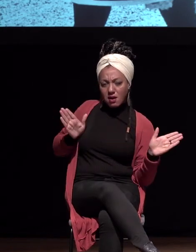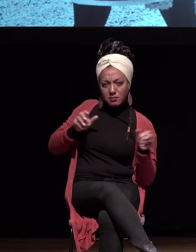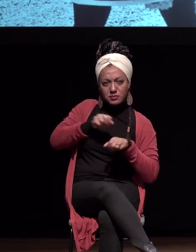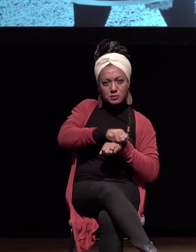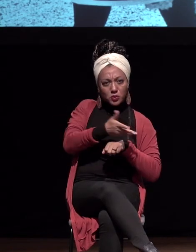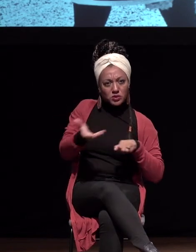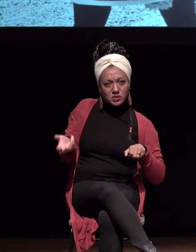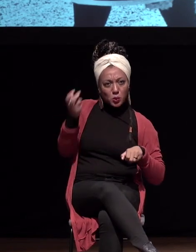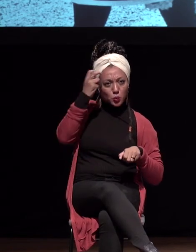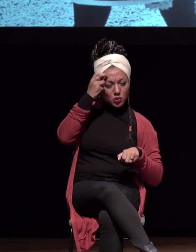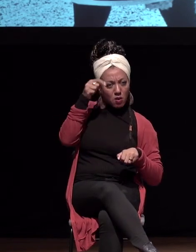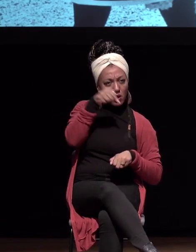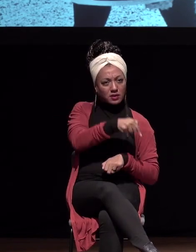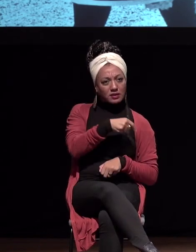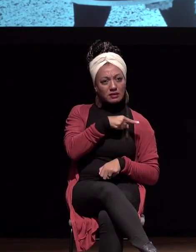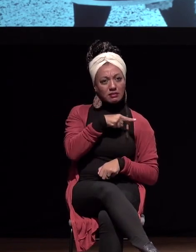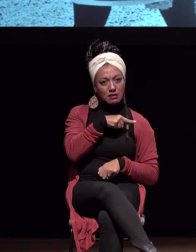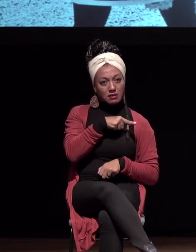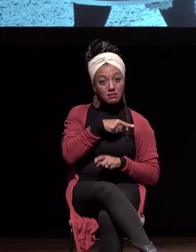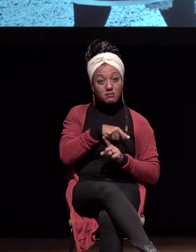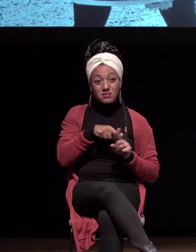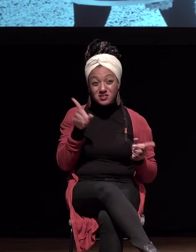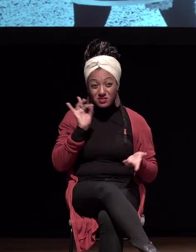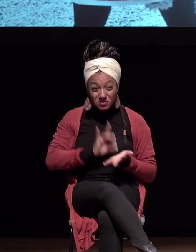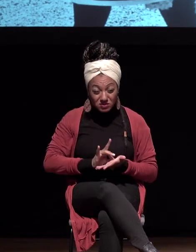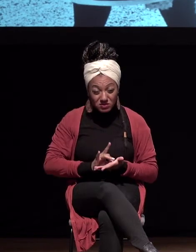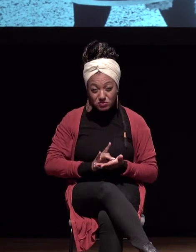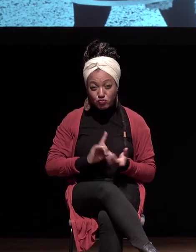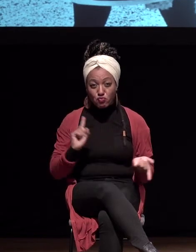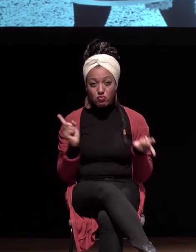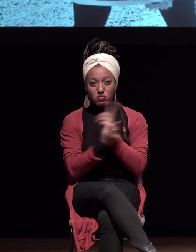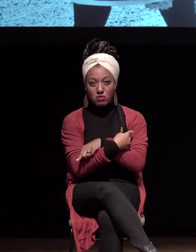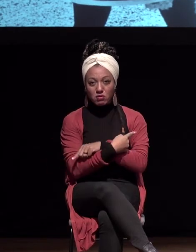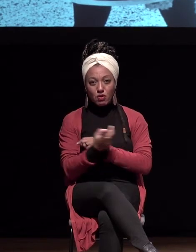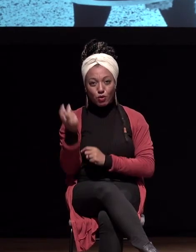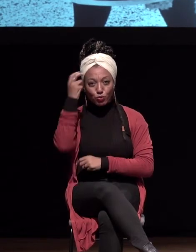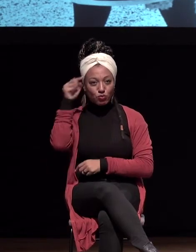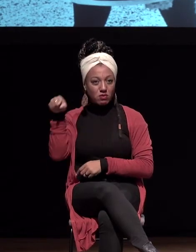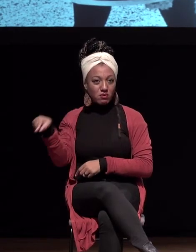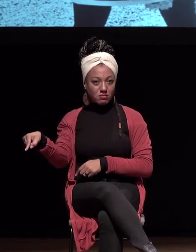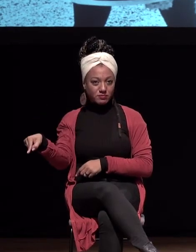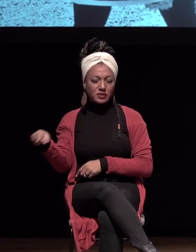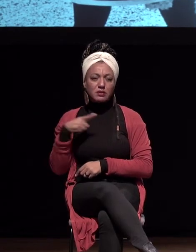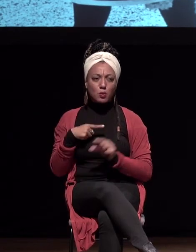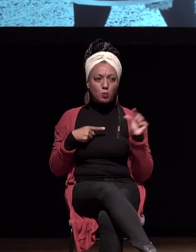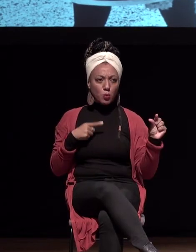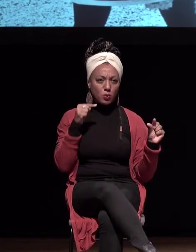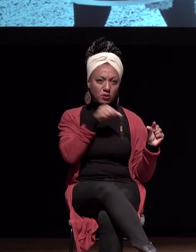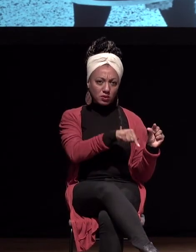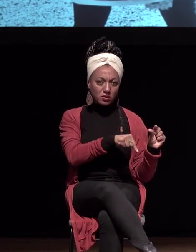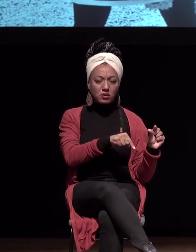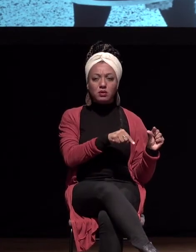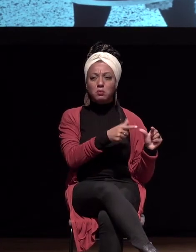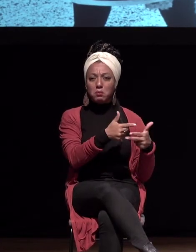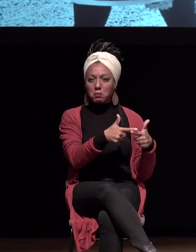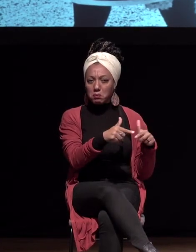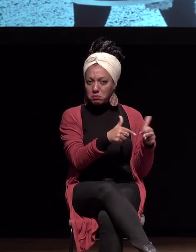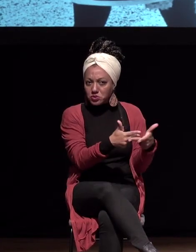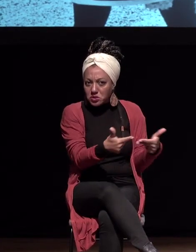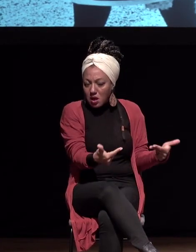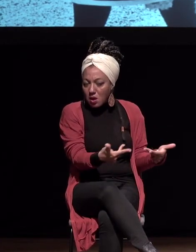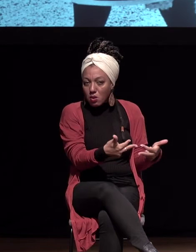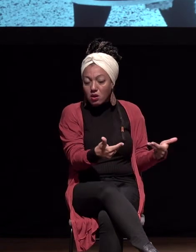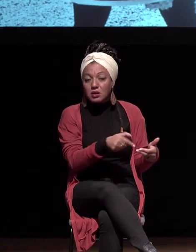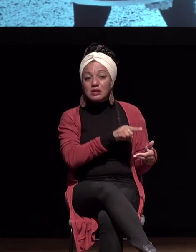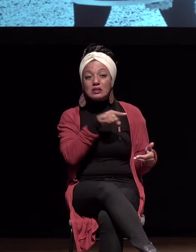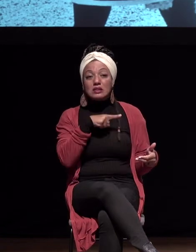cultural, de que a cultura está aqui, quando a cultura está lá fora, né? Tem recortes da cultura aqui, objetos, escolhas, enfim,